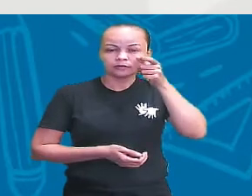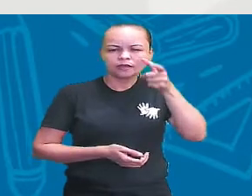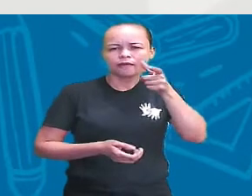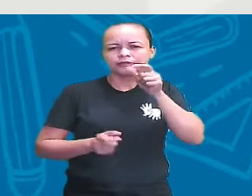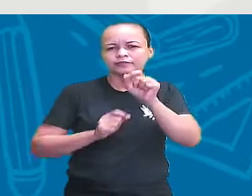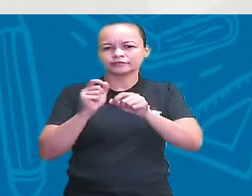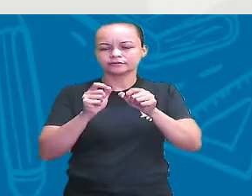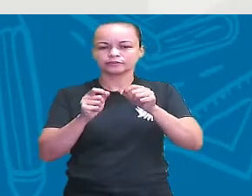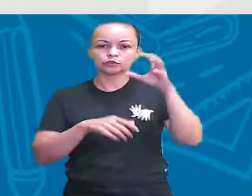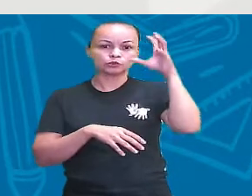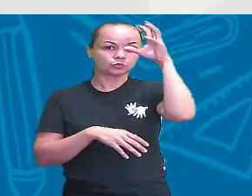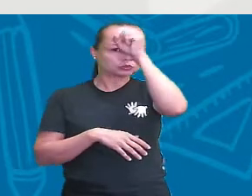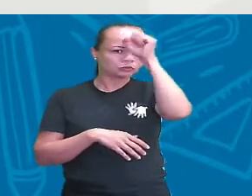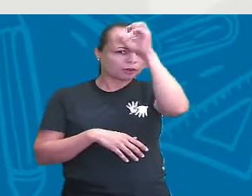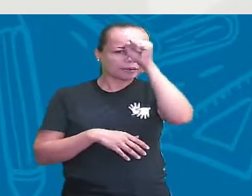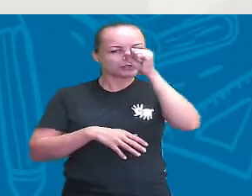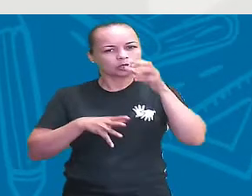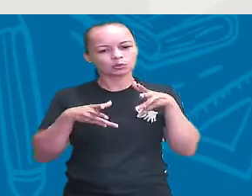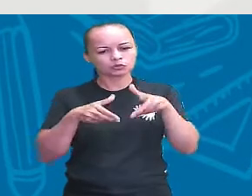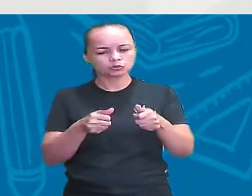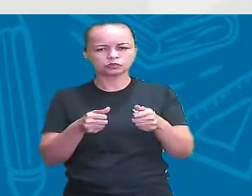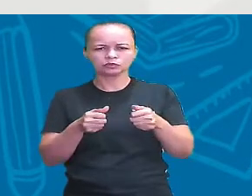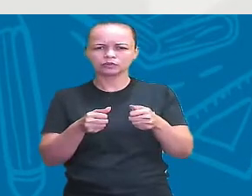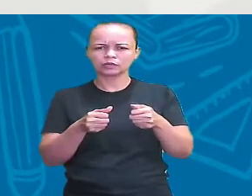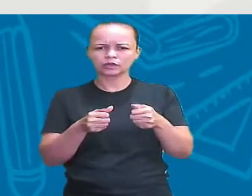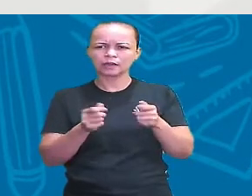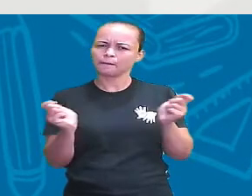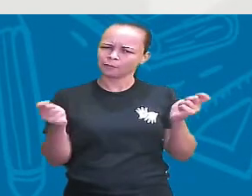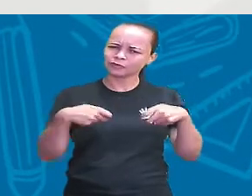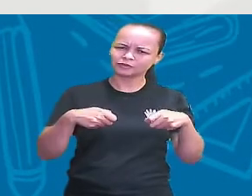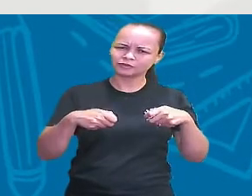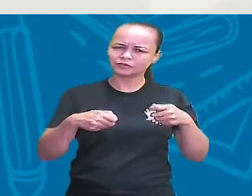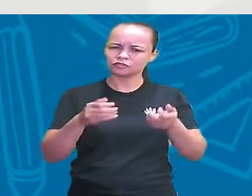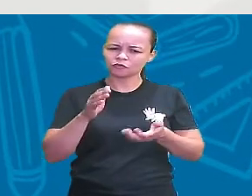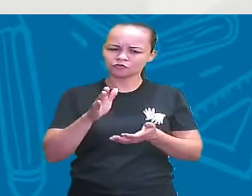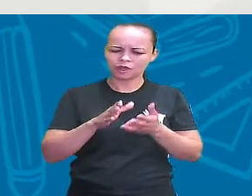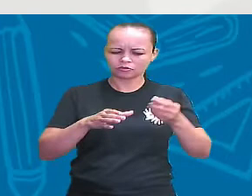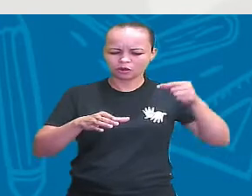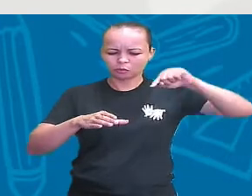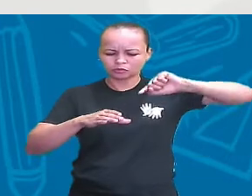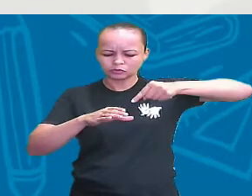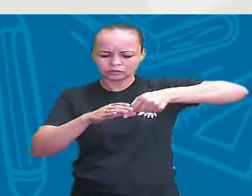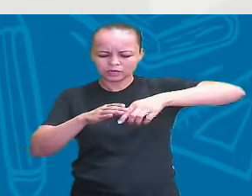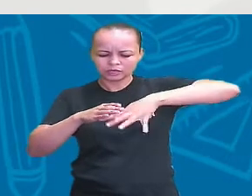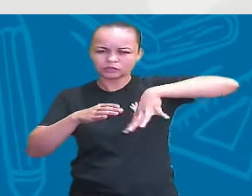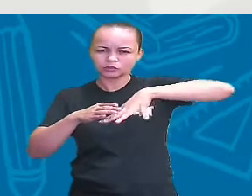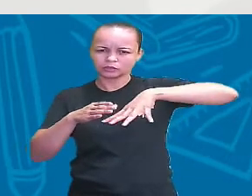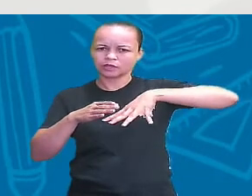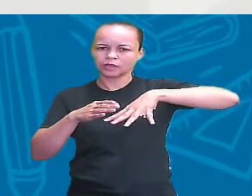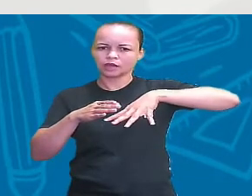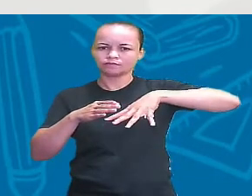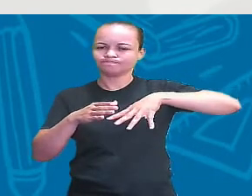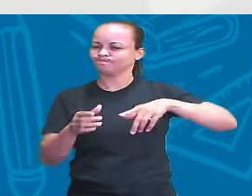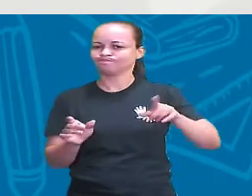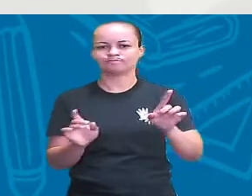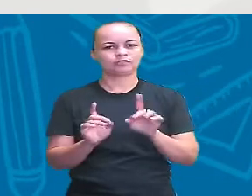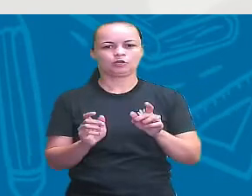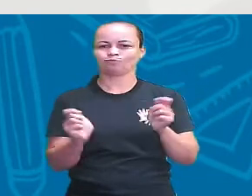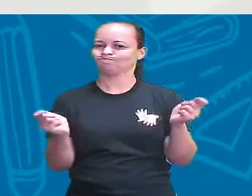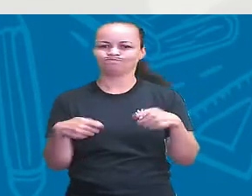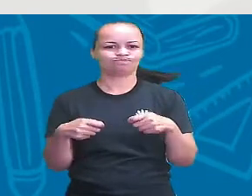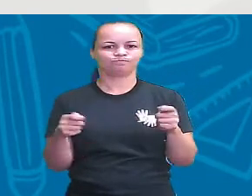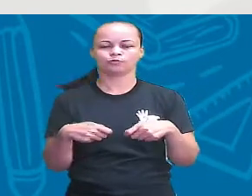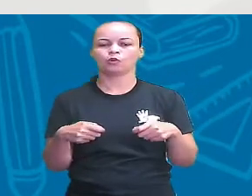gente já aprendeu, é possível fazer essa viagem ao centro da Terra? E aí fica bem claro que não é possível. Porque